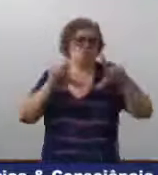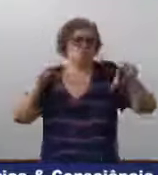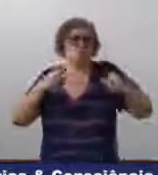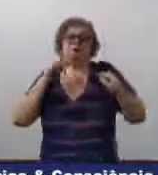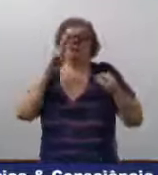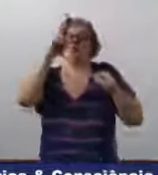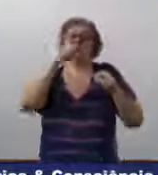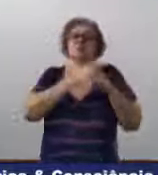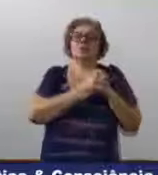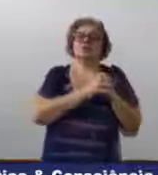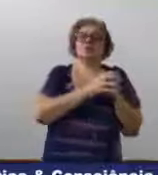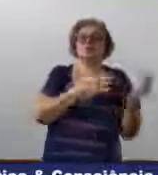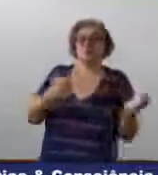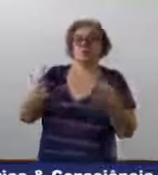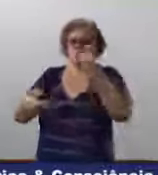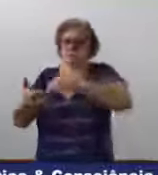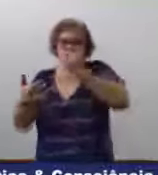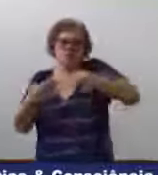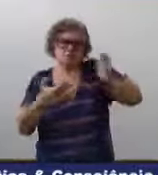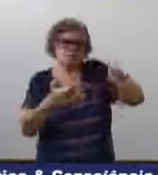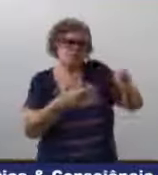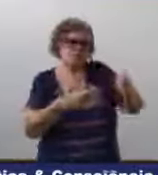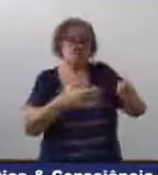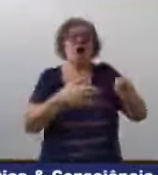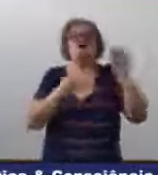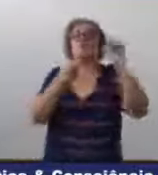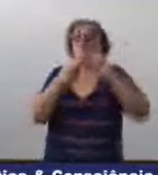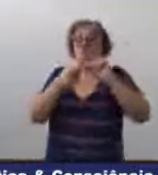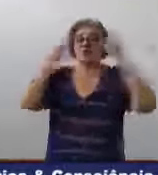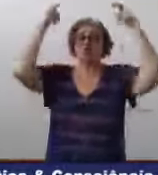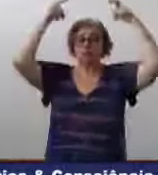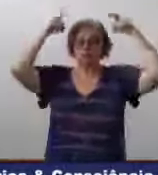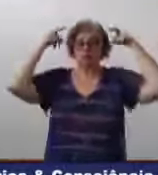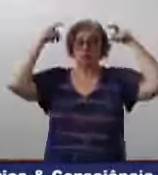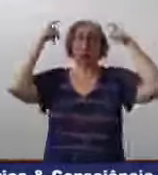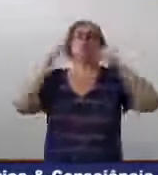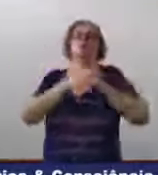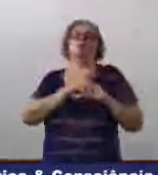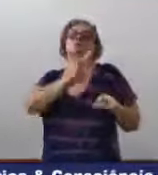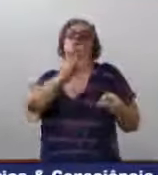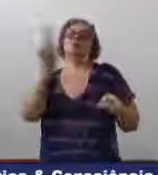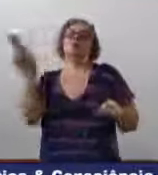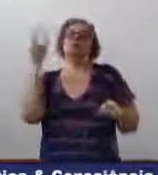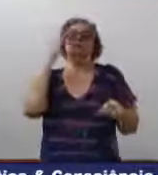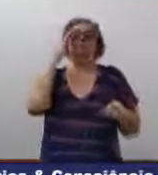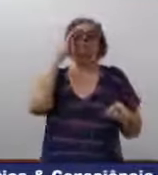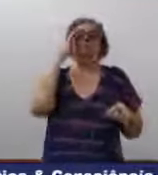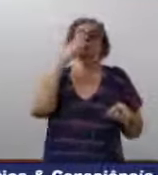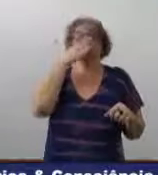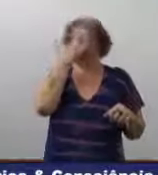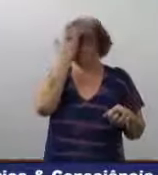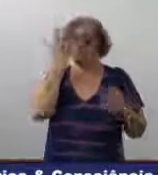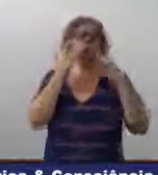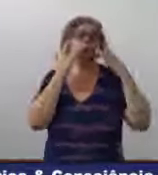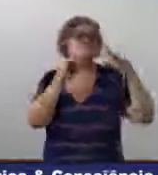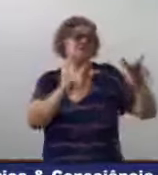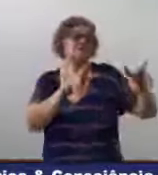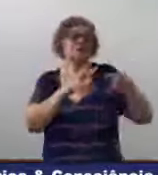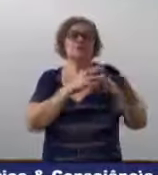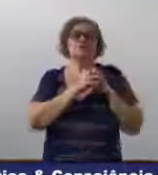coroa. Quando o artesão trouxe a coroa, que tinha exatamente o mesmo peso do bloco, começaram a haver